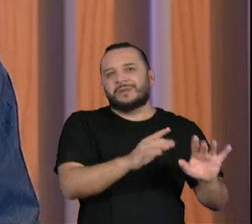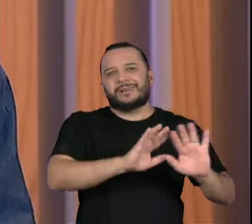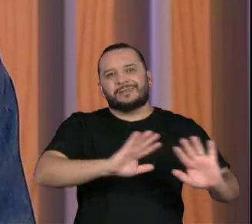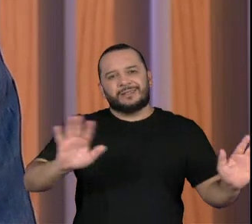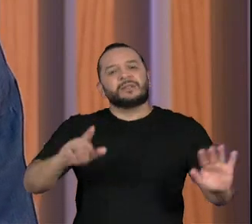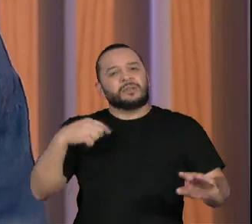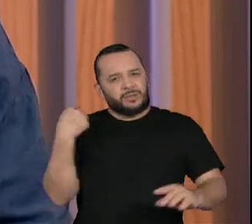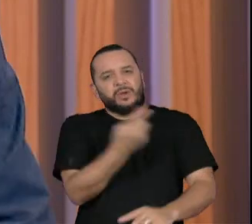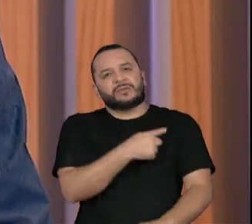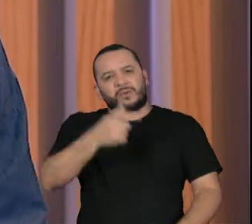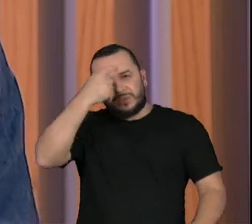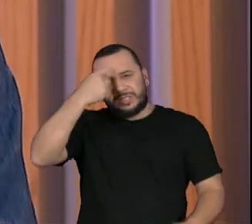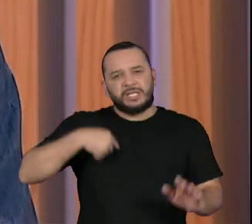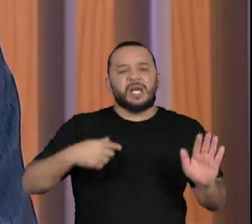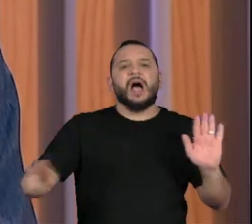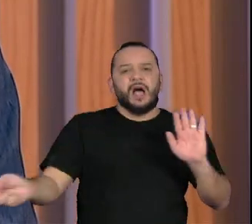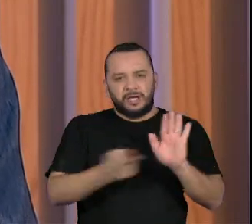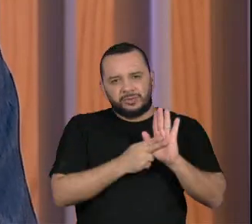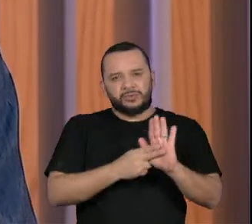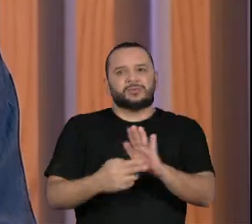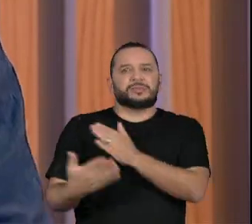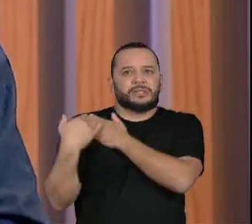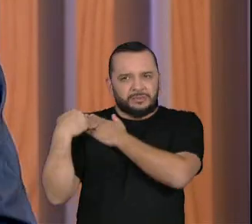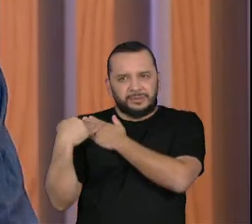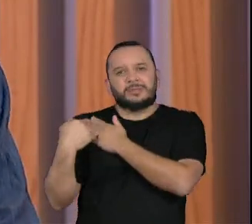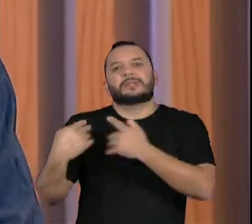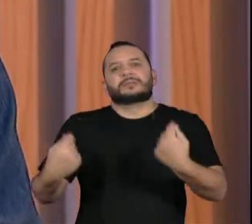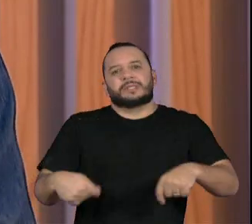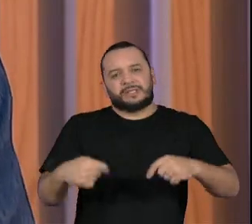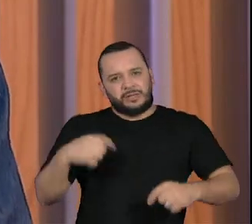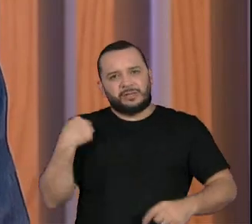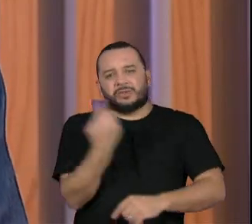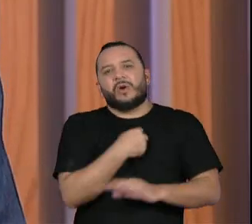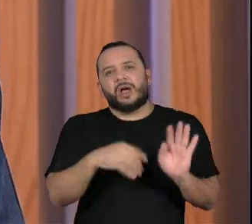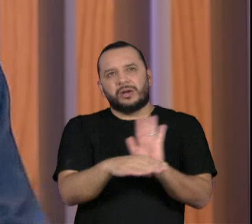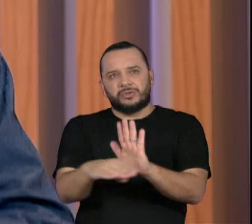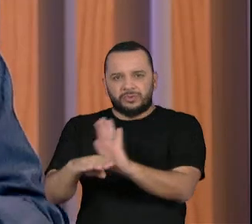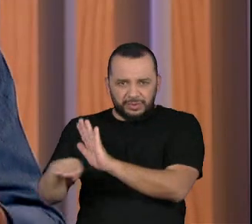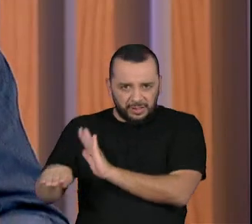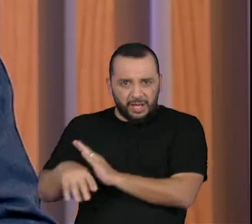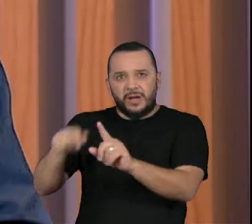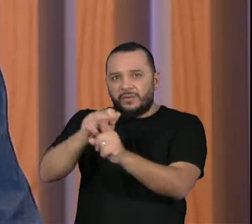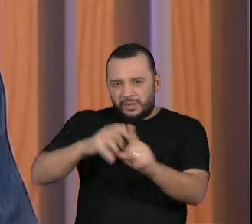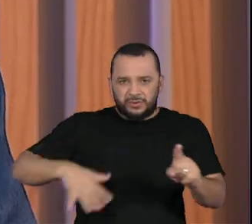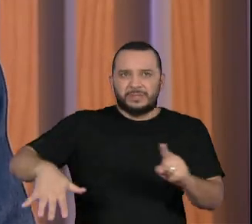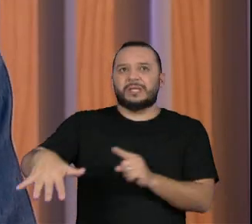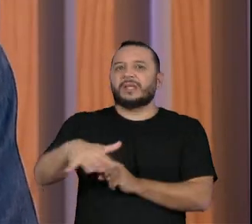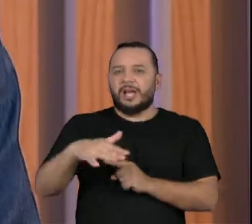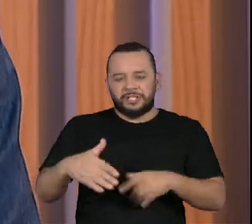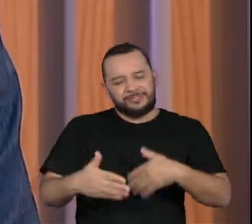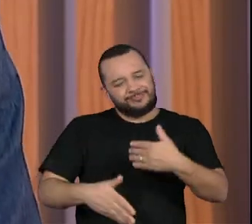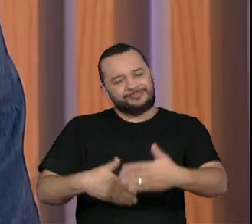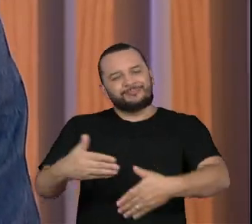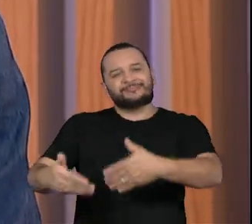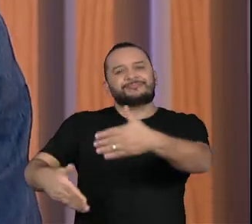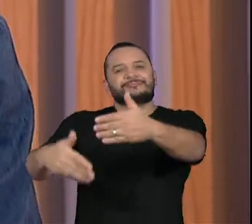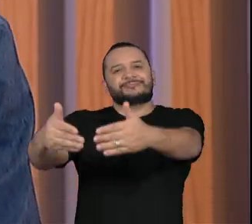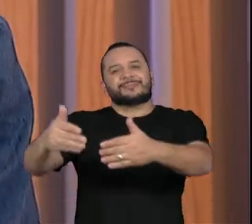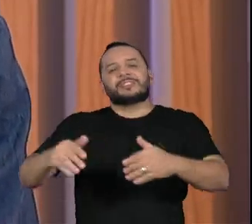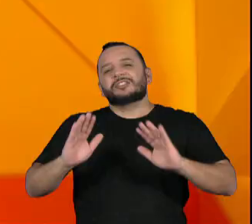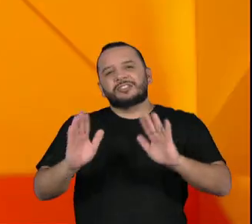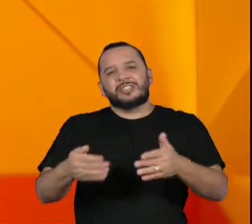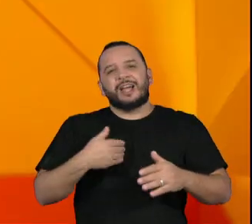assuma esse papel e, de fato, a gente tenha condições de contribuir para a formação de uma sociedade, daqui a pouco tempo, uma sociedade